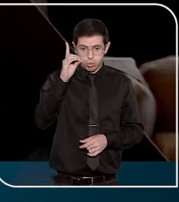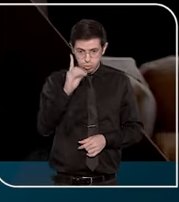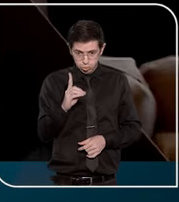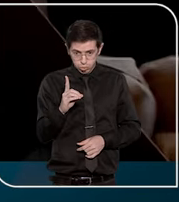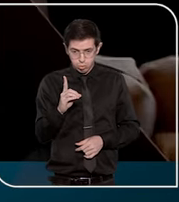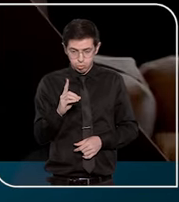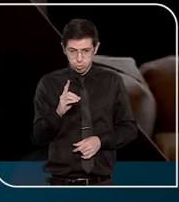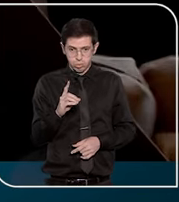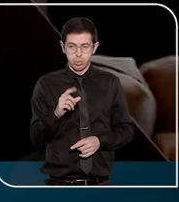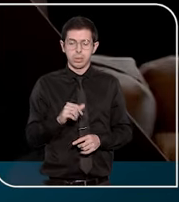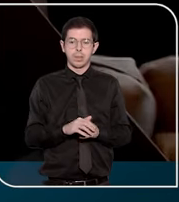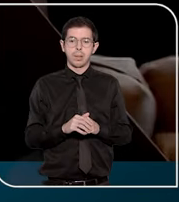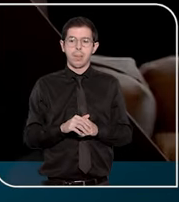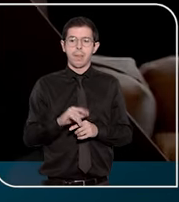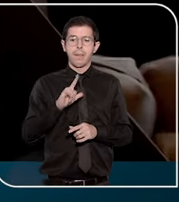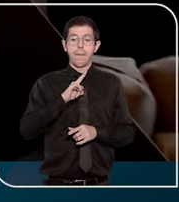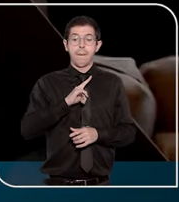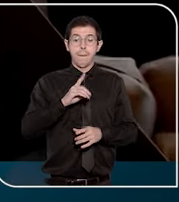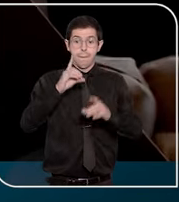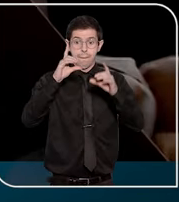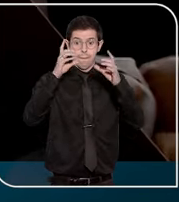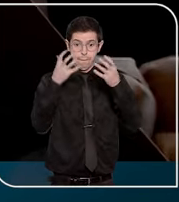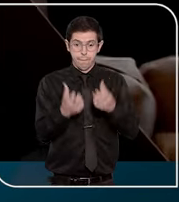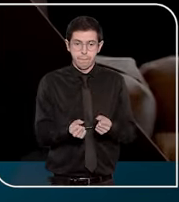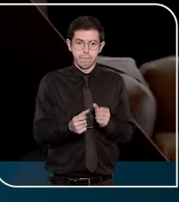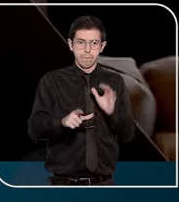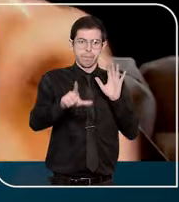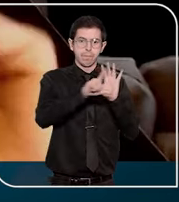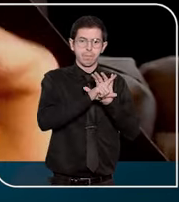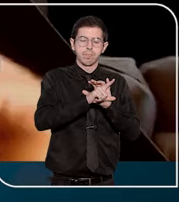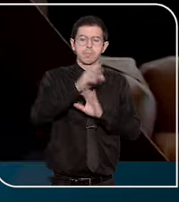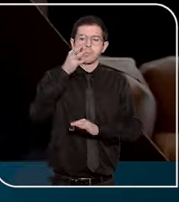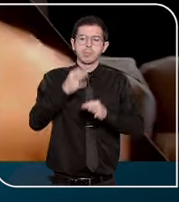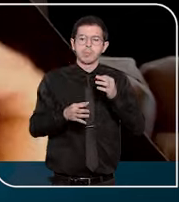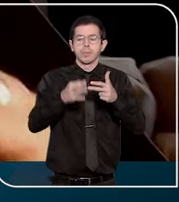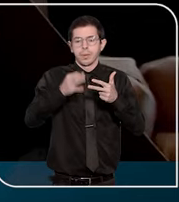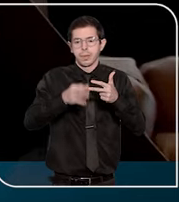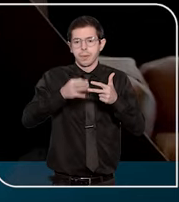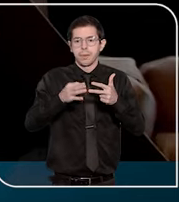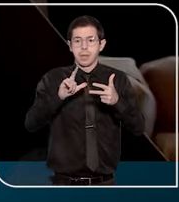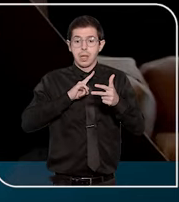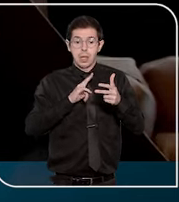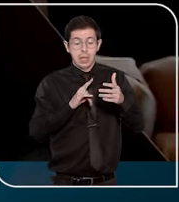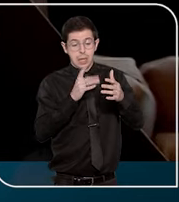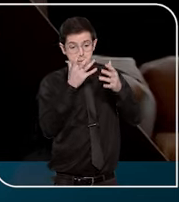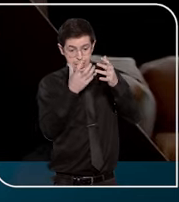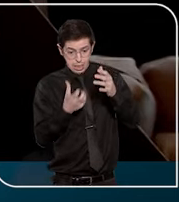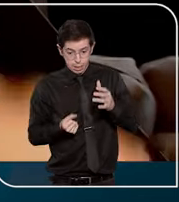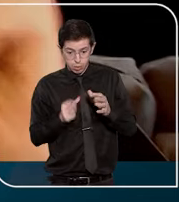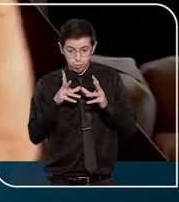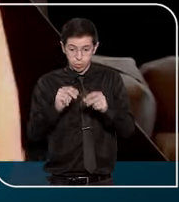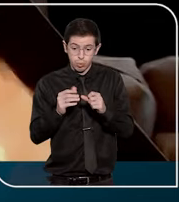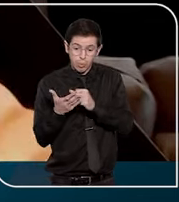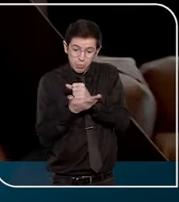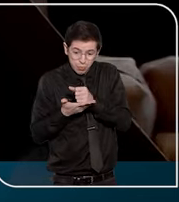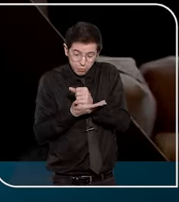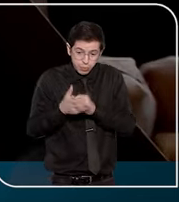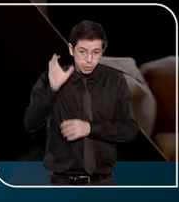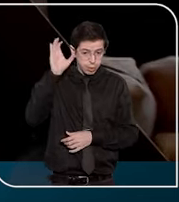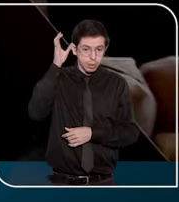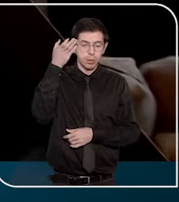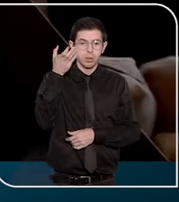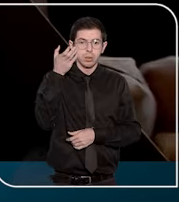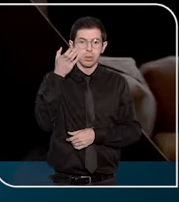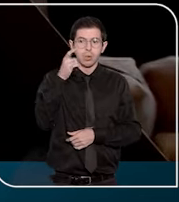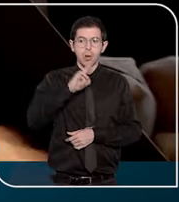a legitimidade do Poder Judiciário, ela é extraída, sobretudo, da fundamentação das decisões. Os membros do